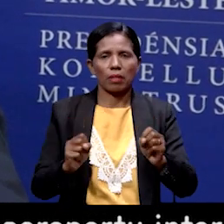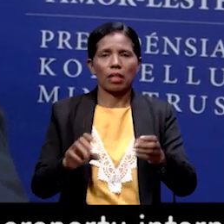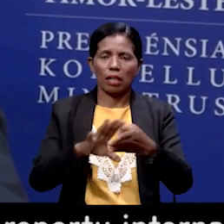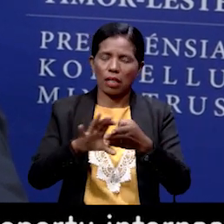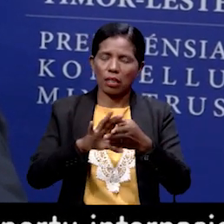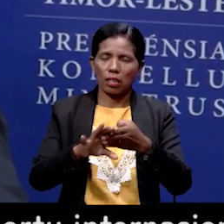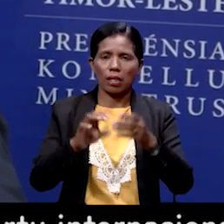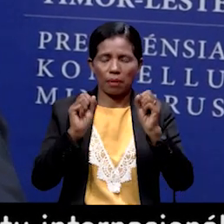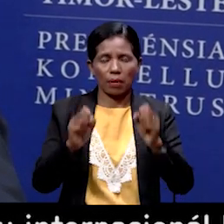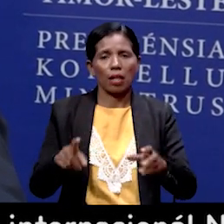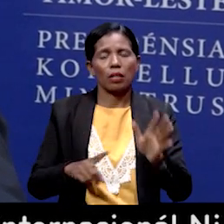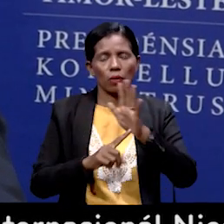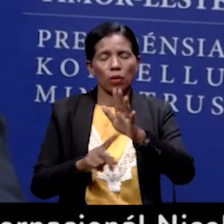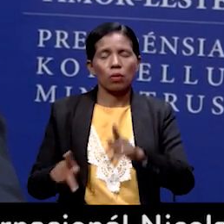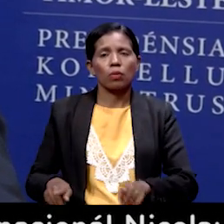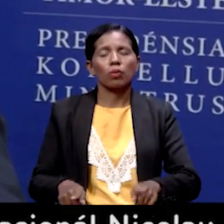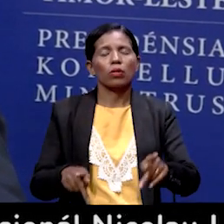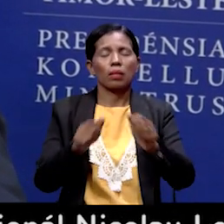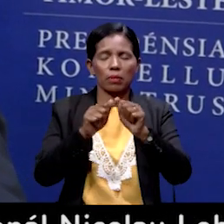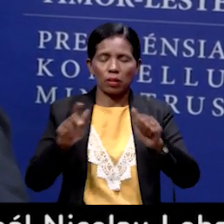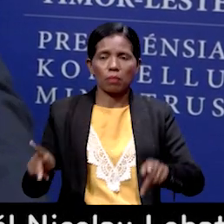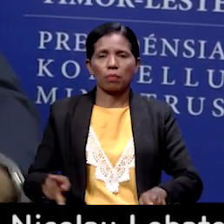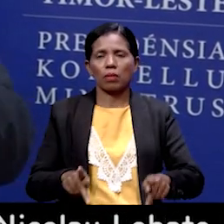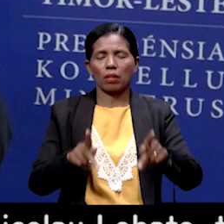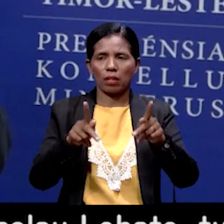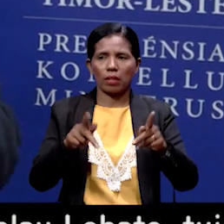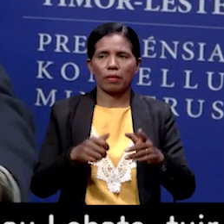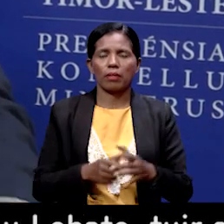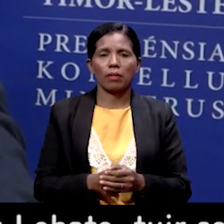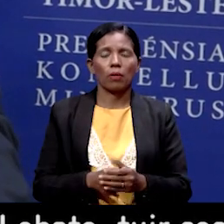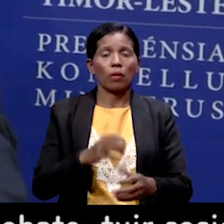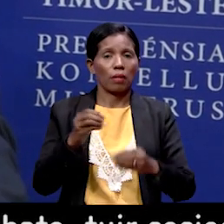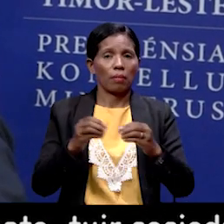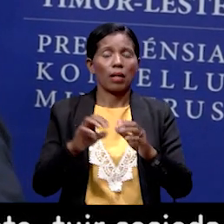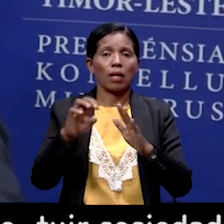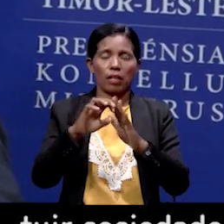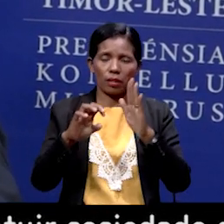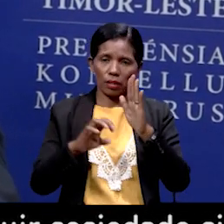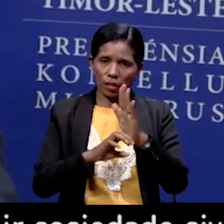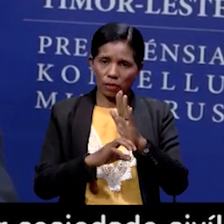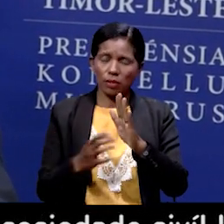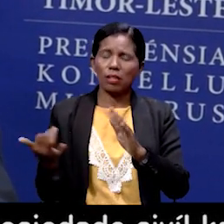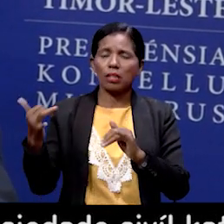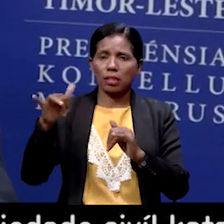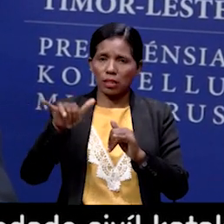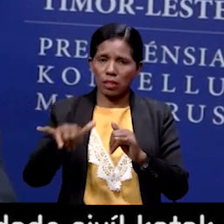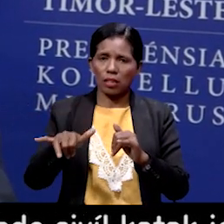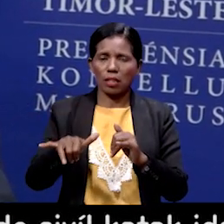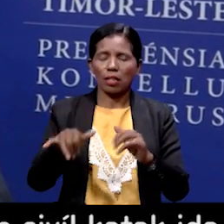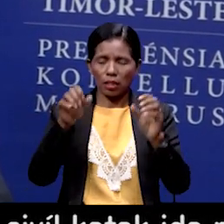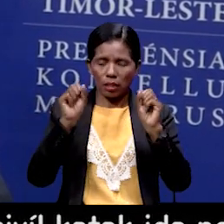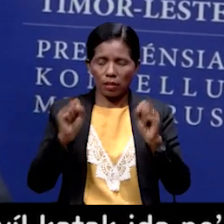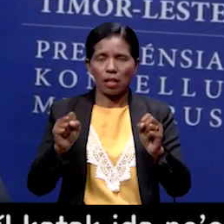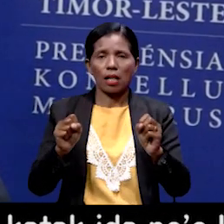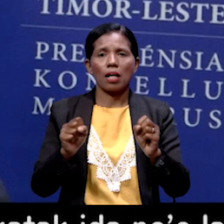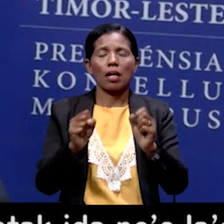pública ou burocracia será Estado União será burocracia Estado União ou administração